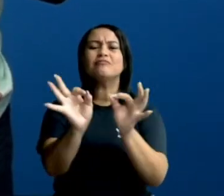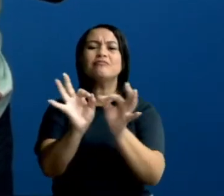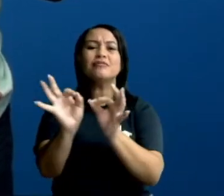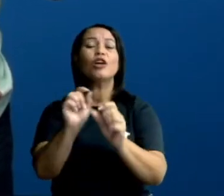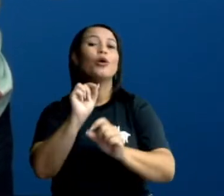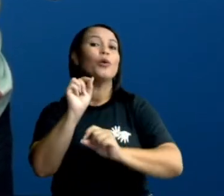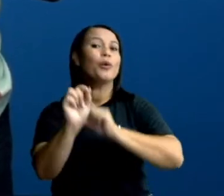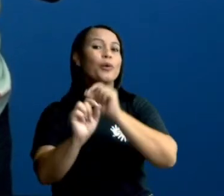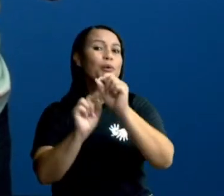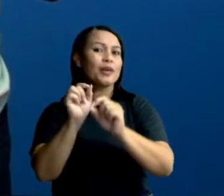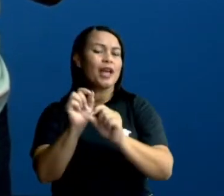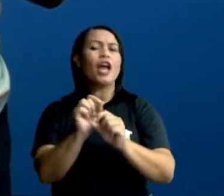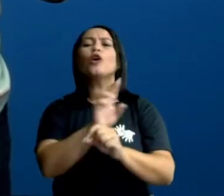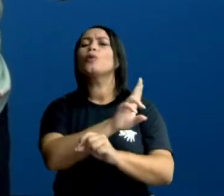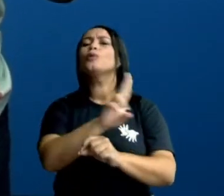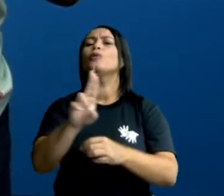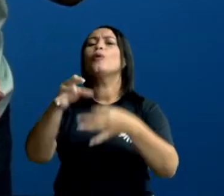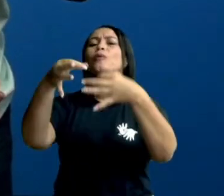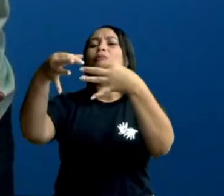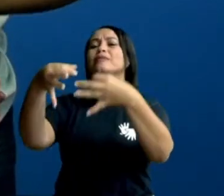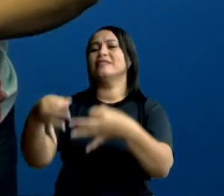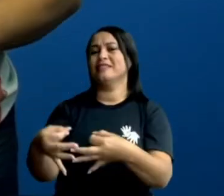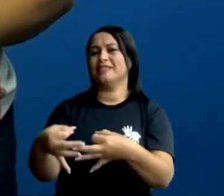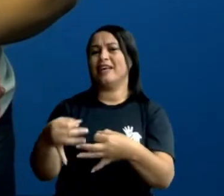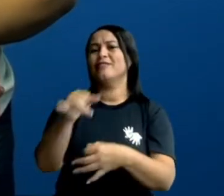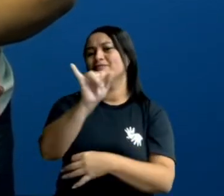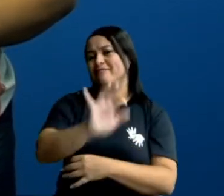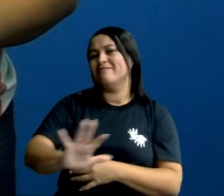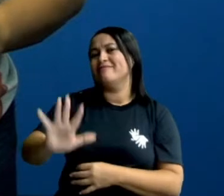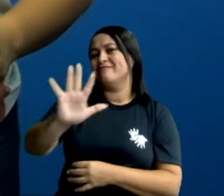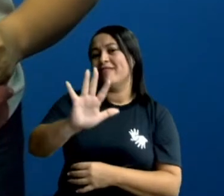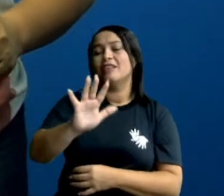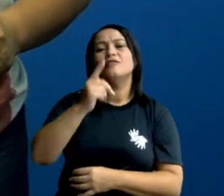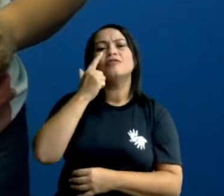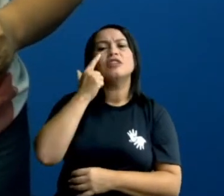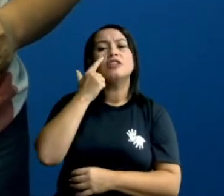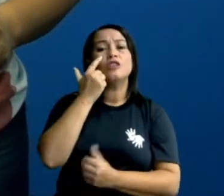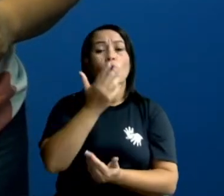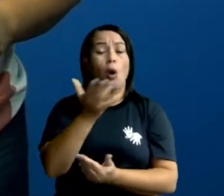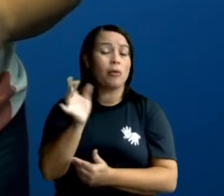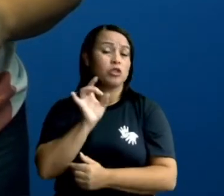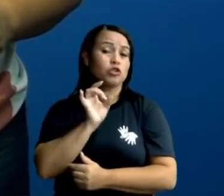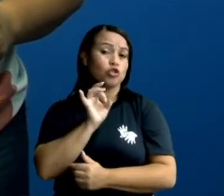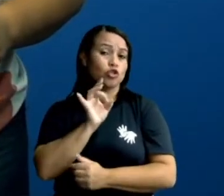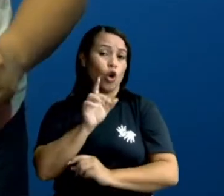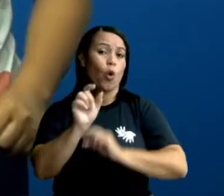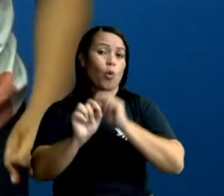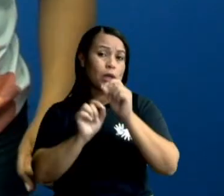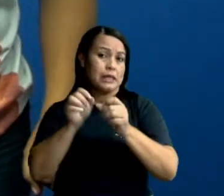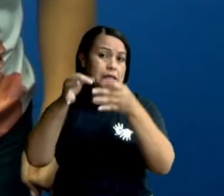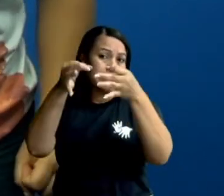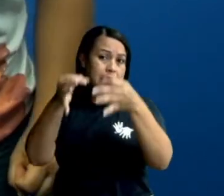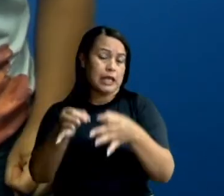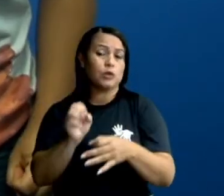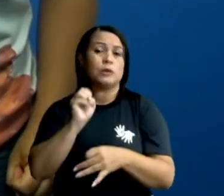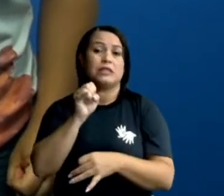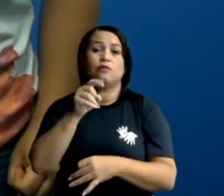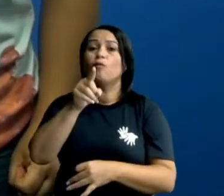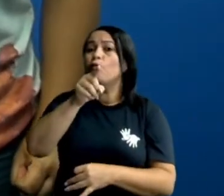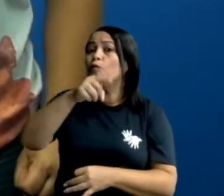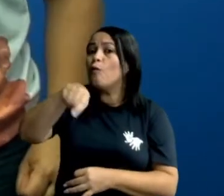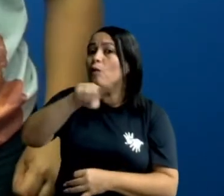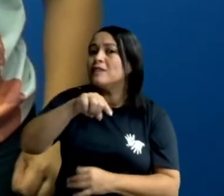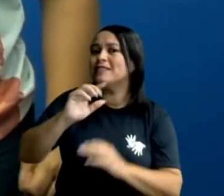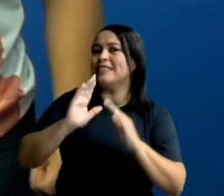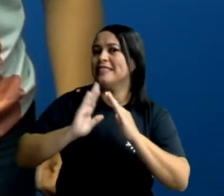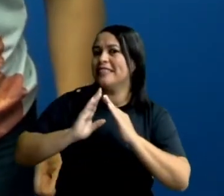e vão formar o nome correto da figura. Mas ele só vai ficar correto se